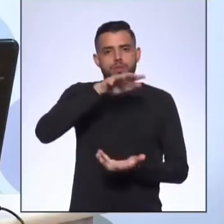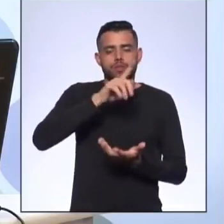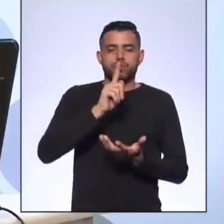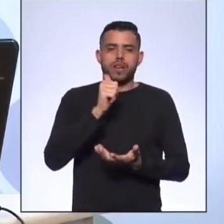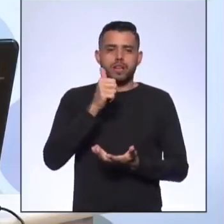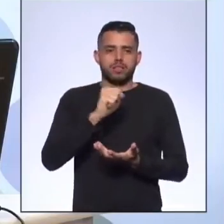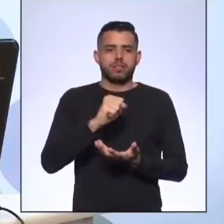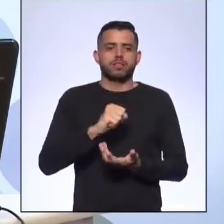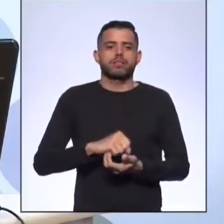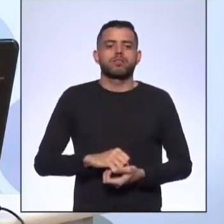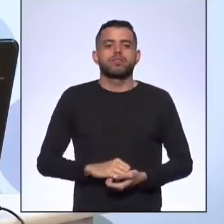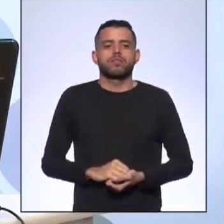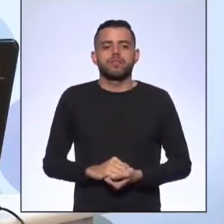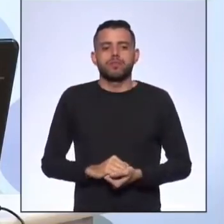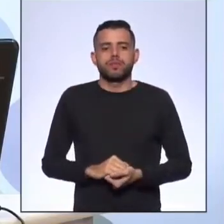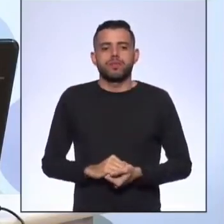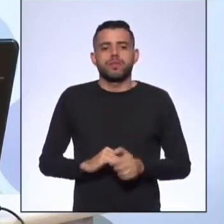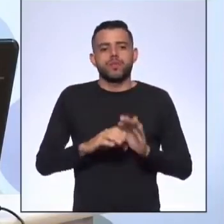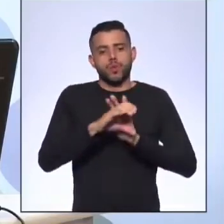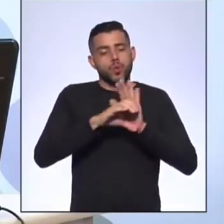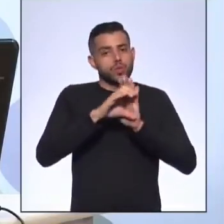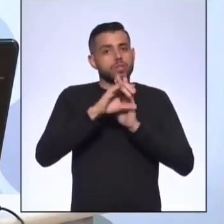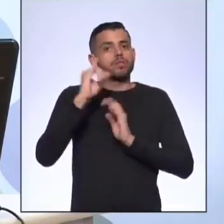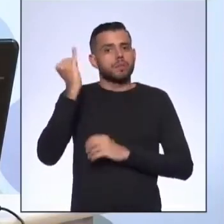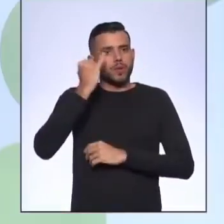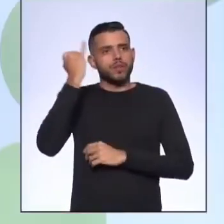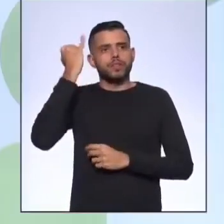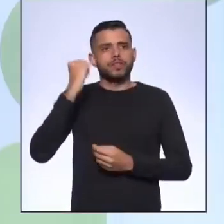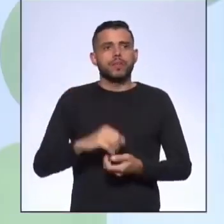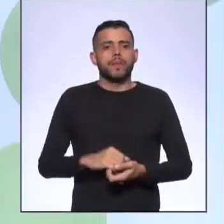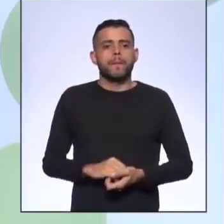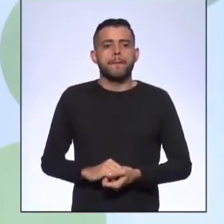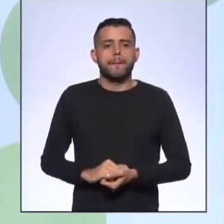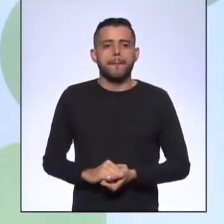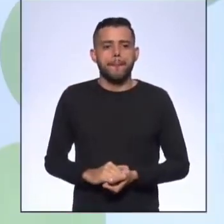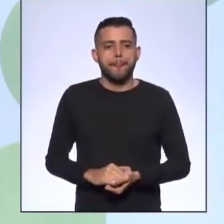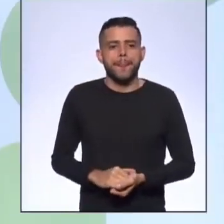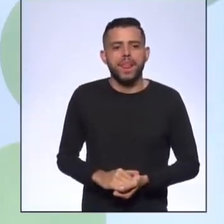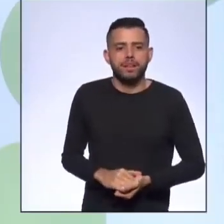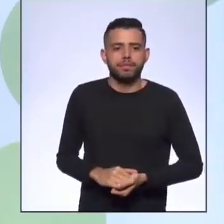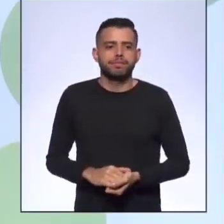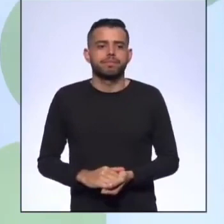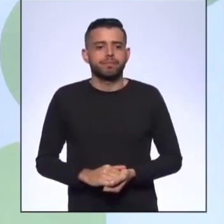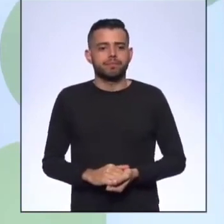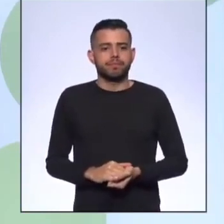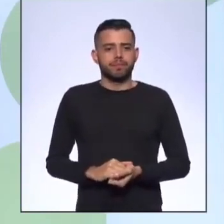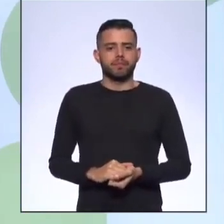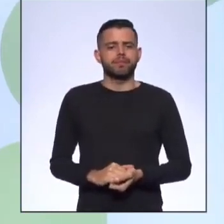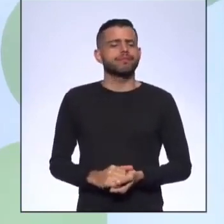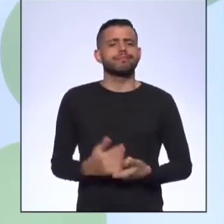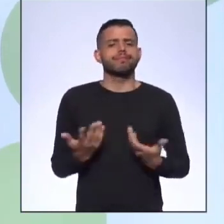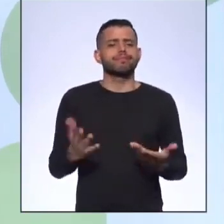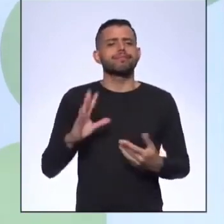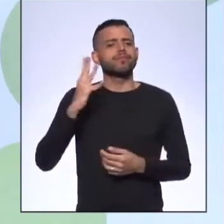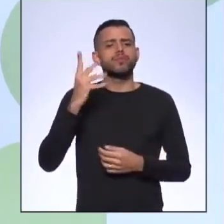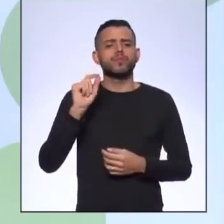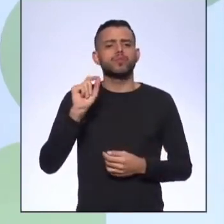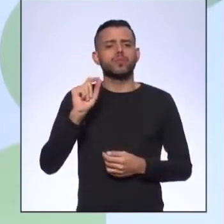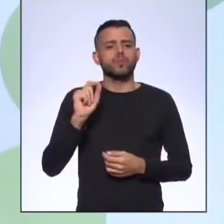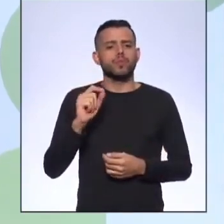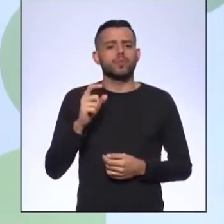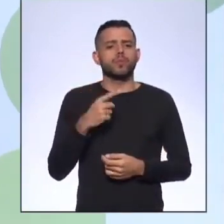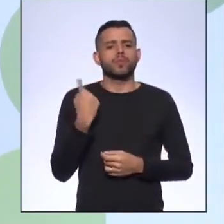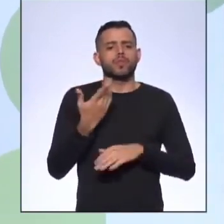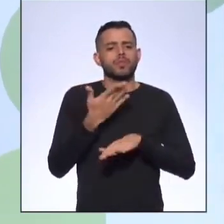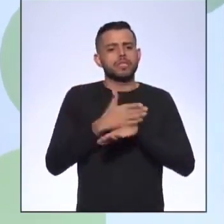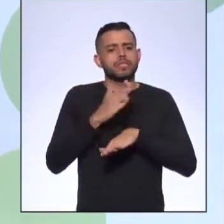né? Conceitos importantes, hein? Importante, isso mesmo, Fabião. O que acontece? Aqui, nós fizemos esse